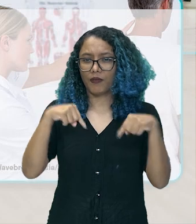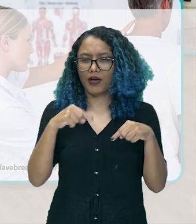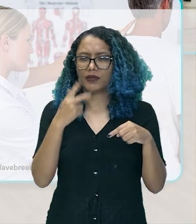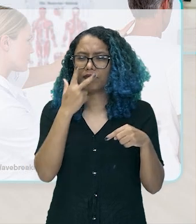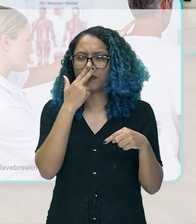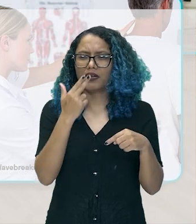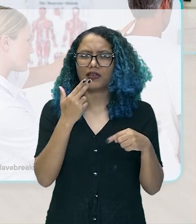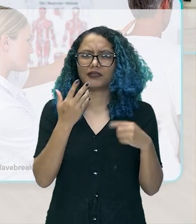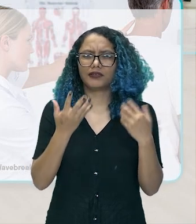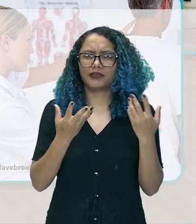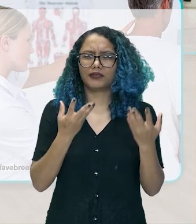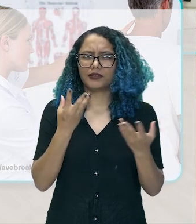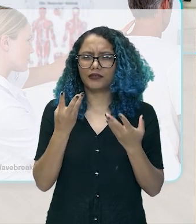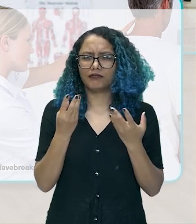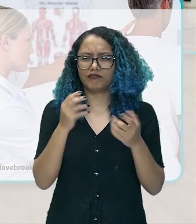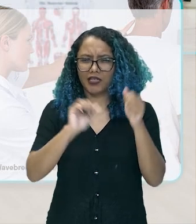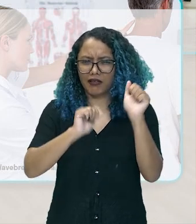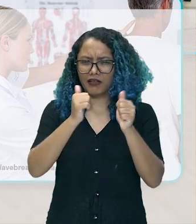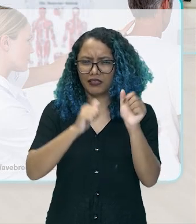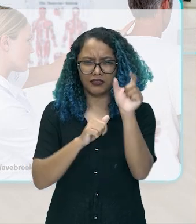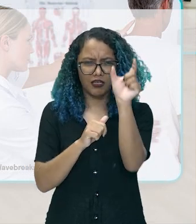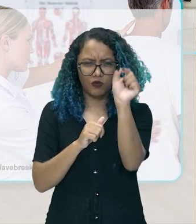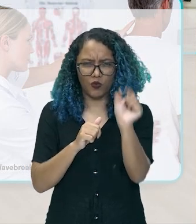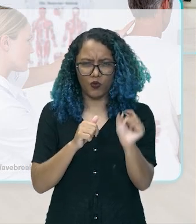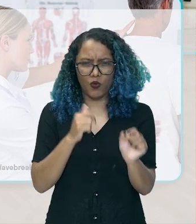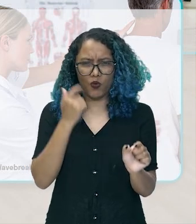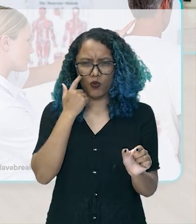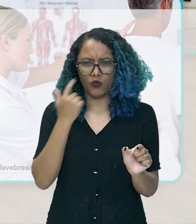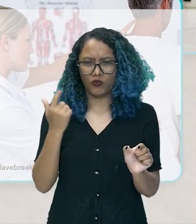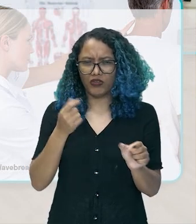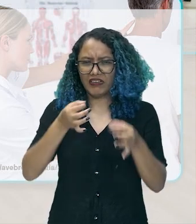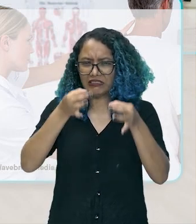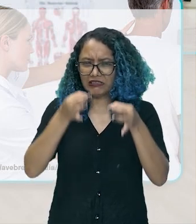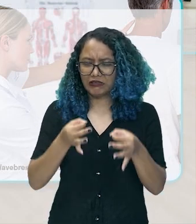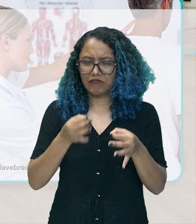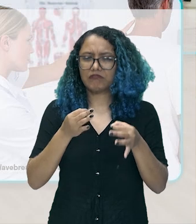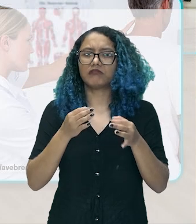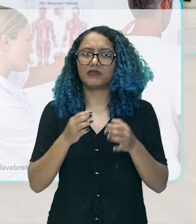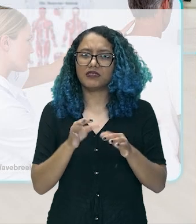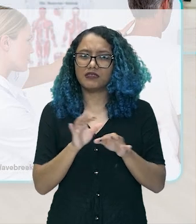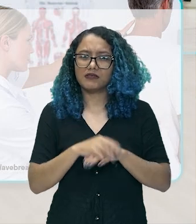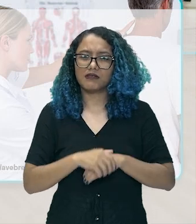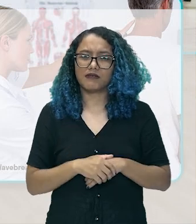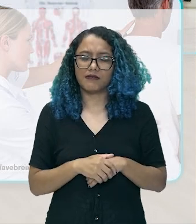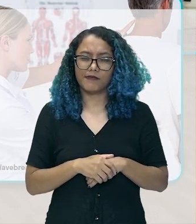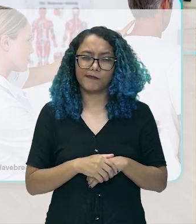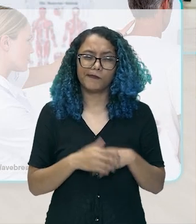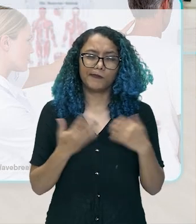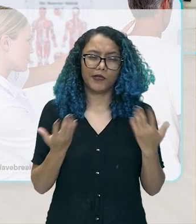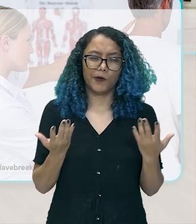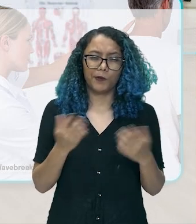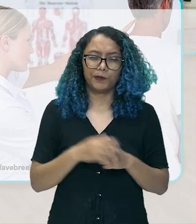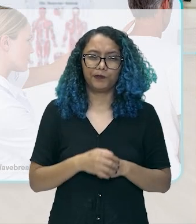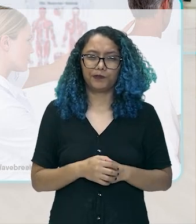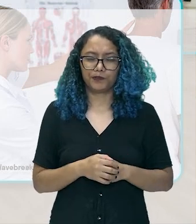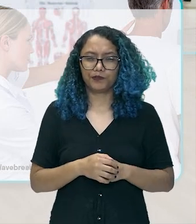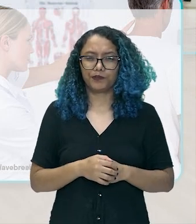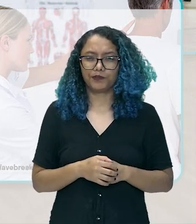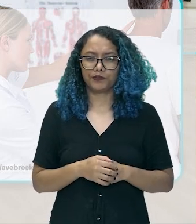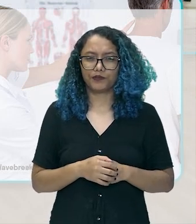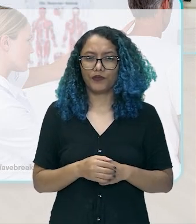Muito bem! Eu já peço para que vocês observem aqui o nosso cenário. O que será que nós